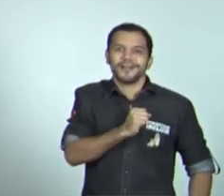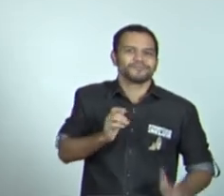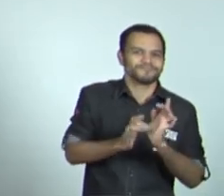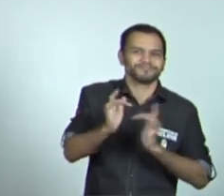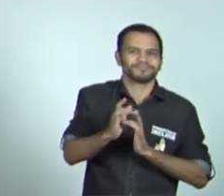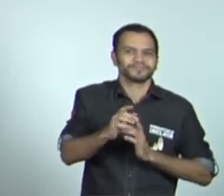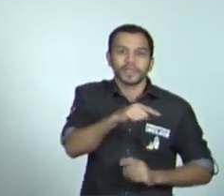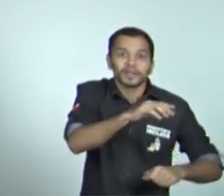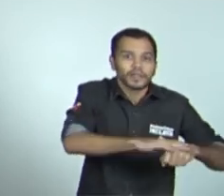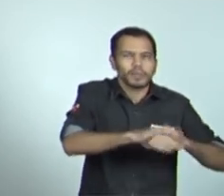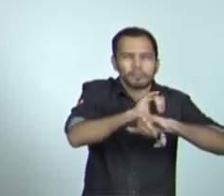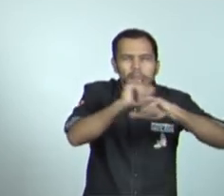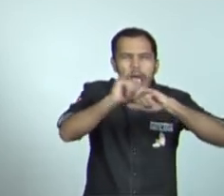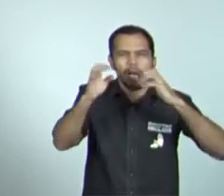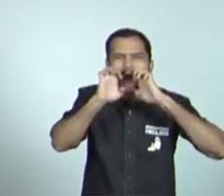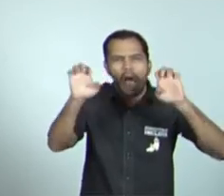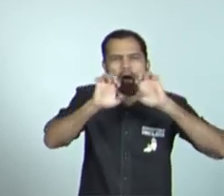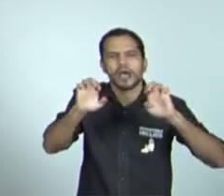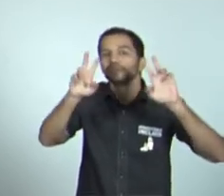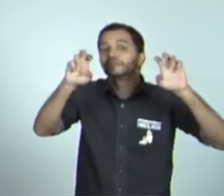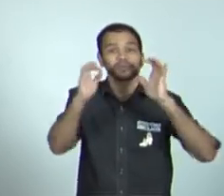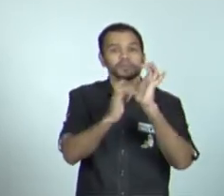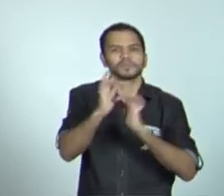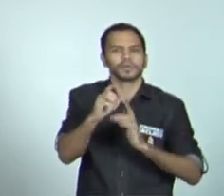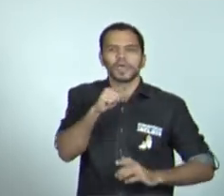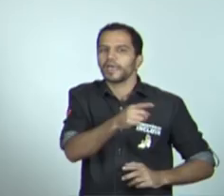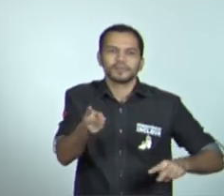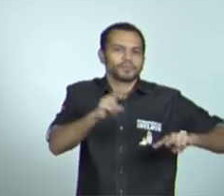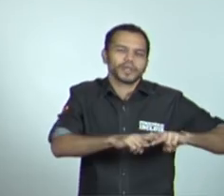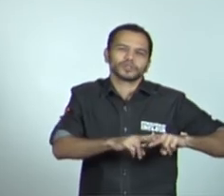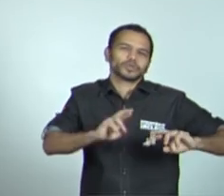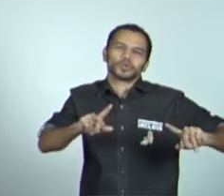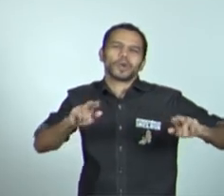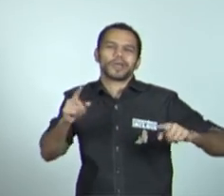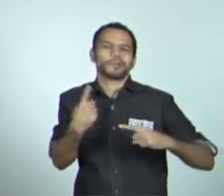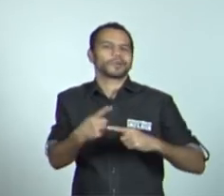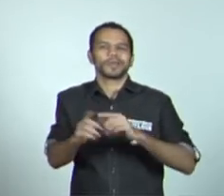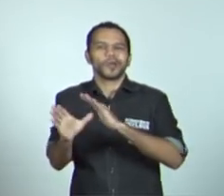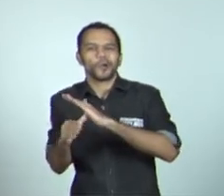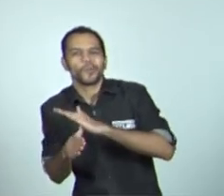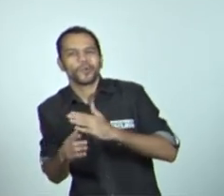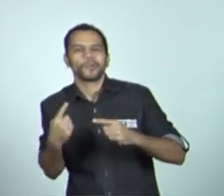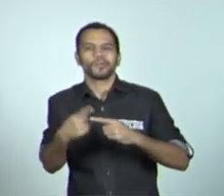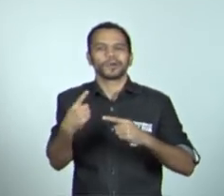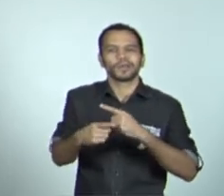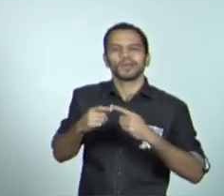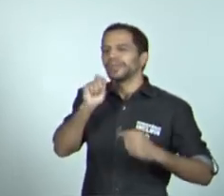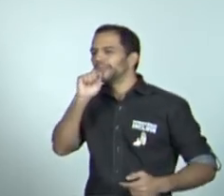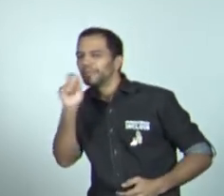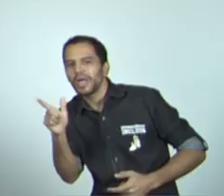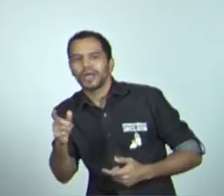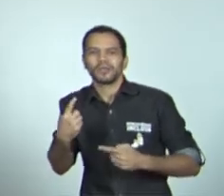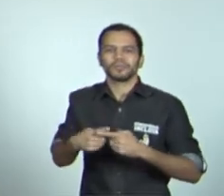é que ele falava de jesus pedro não estava sendo preso por que roubou porque ofendeu porque